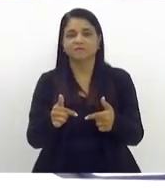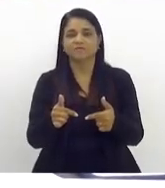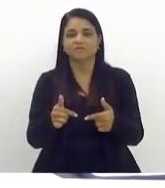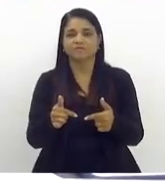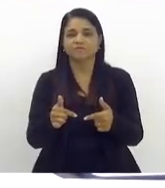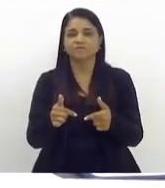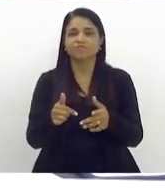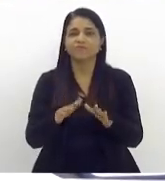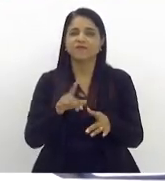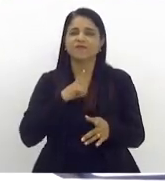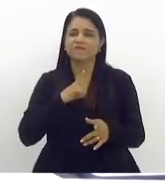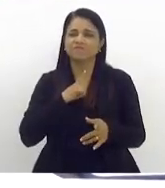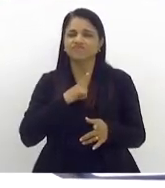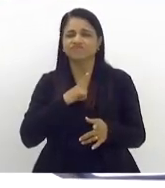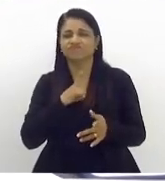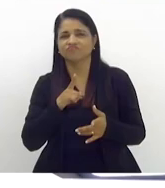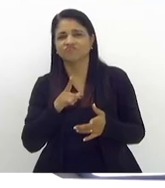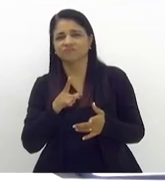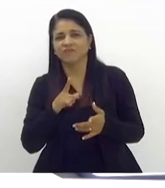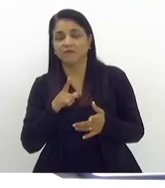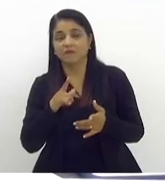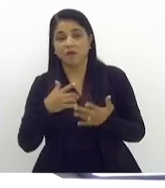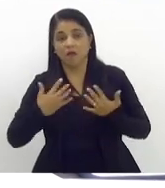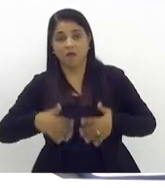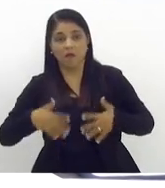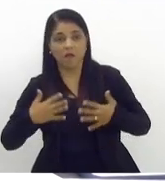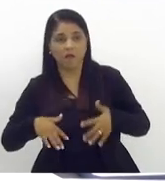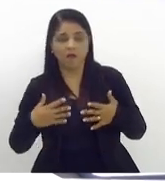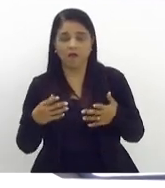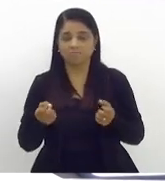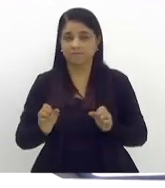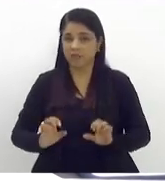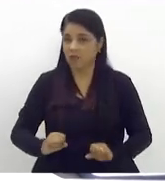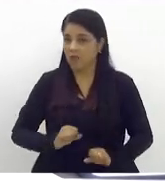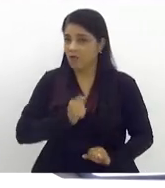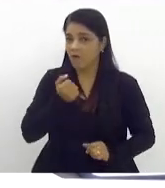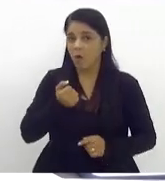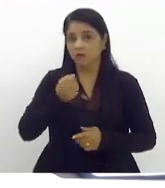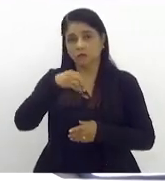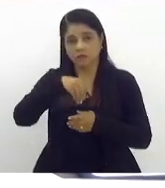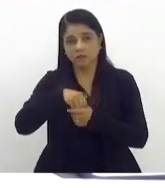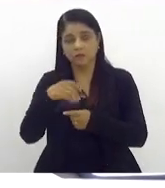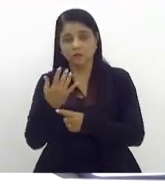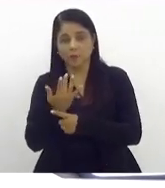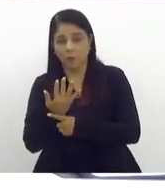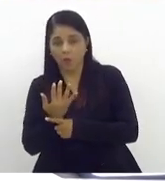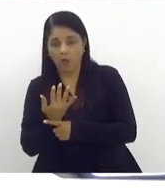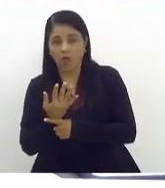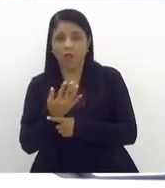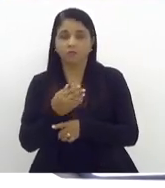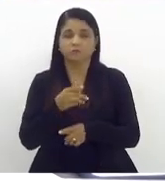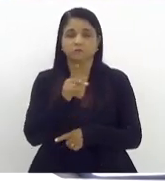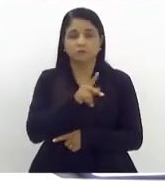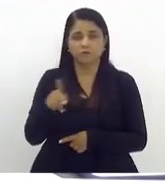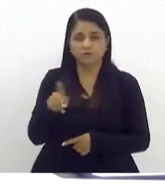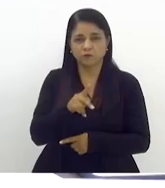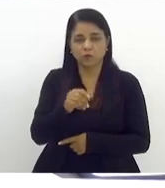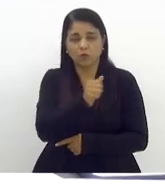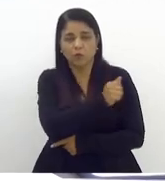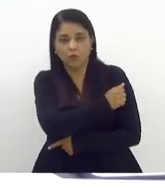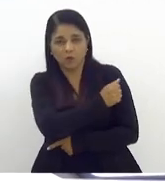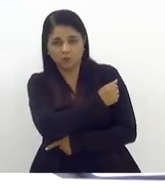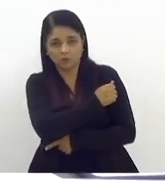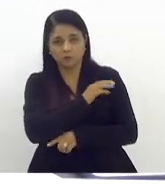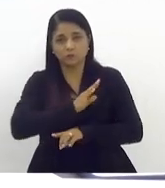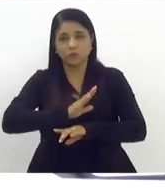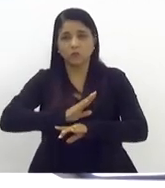uma situação de pânico, de revolta na UERJ, entre os professores, os alunos. Então, em bom